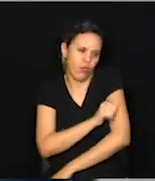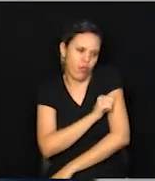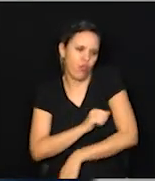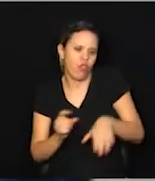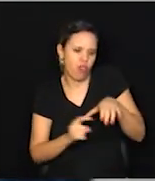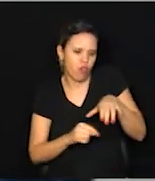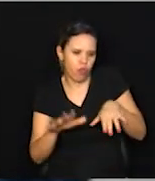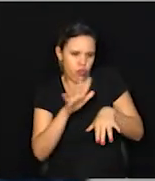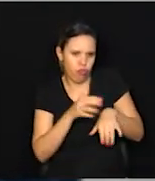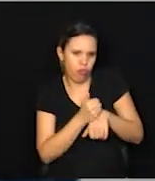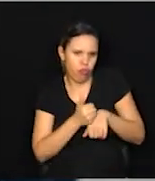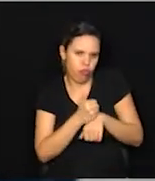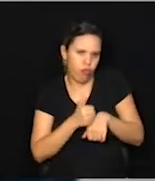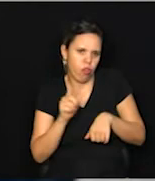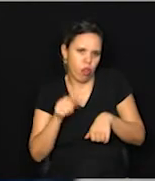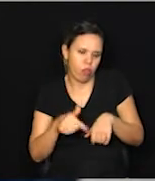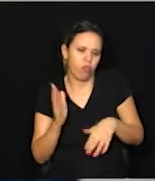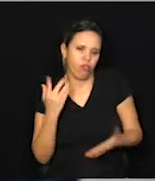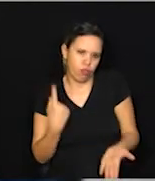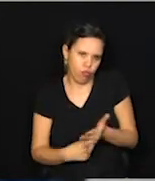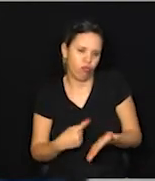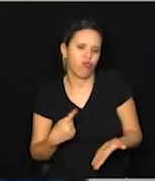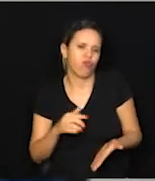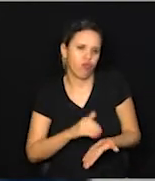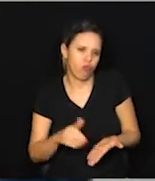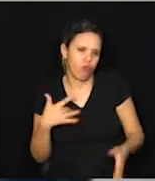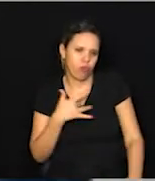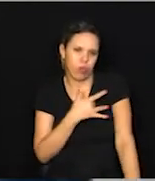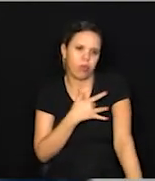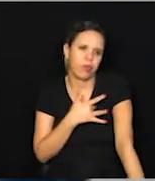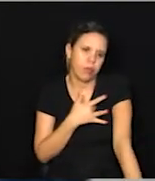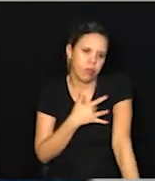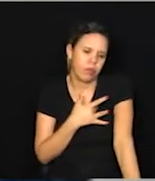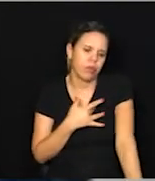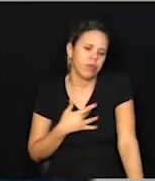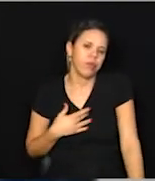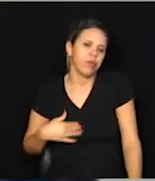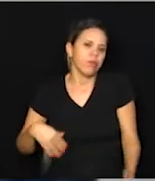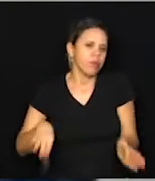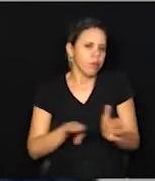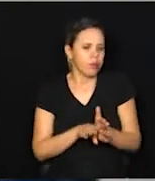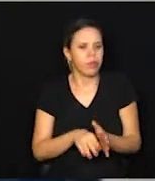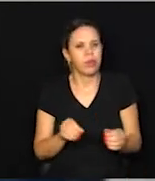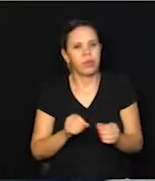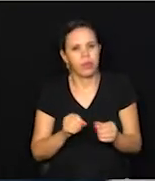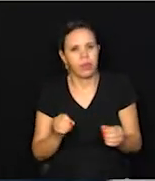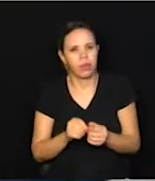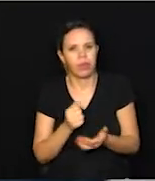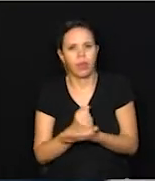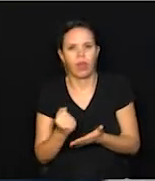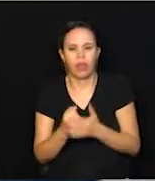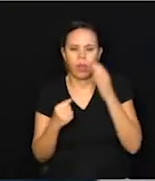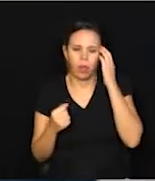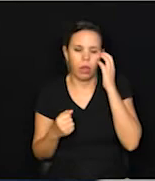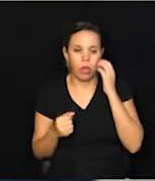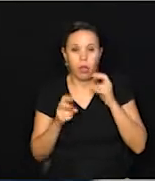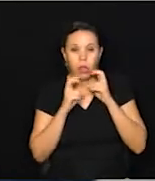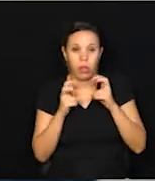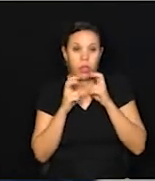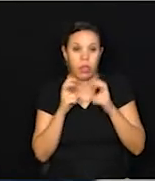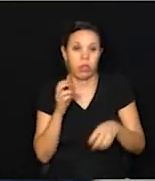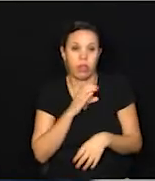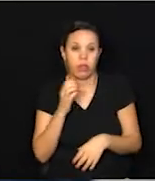gerais. Isso daí já está acordado com a Secretaria de Saúde, eles vão chegar. E nós vamos ter que fazer contratos emergenciais, porque não